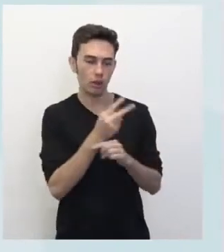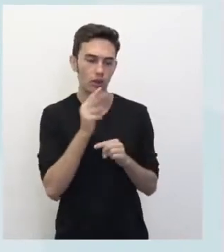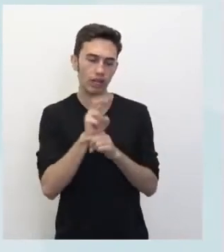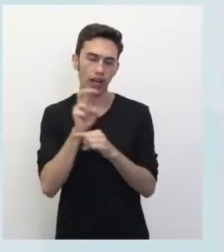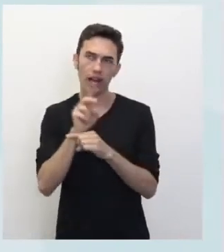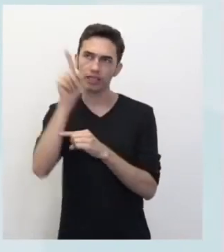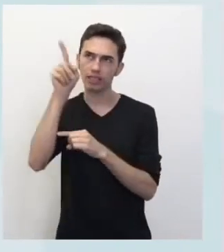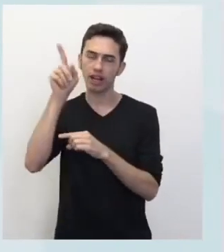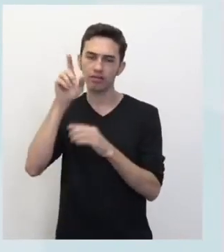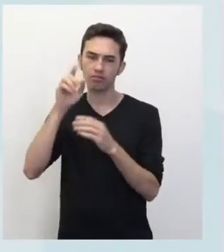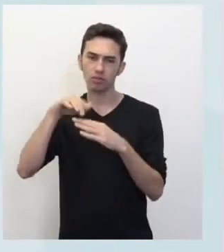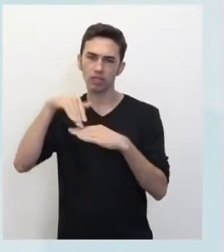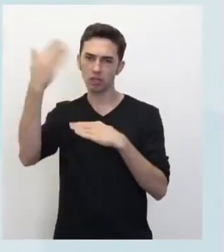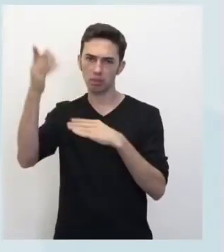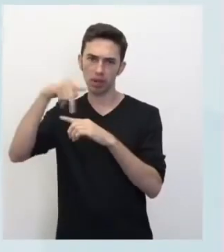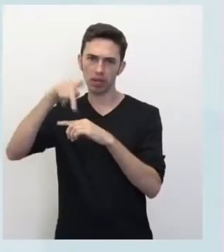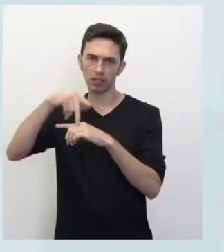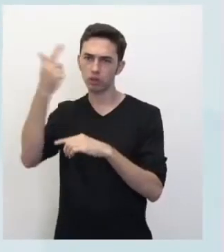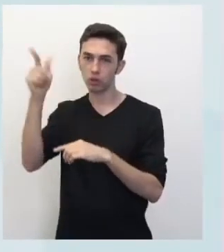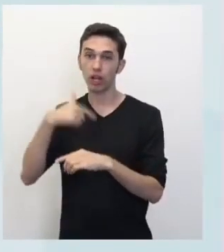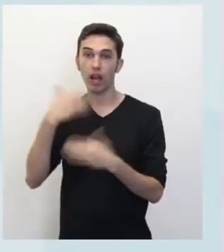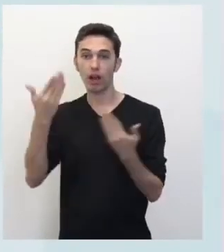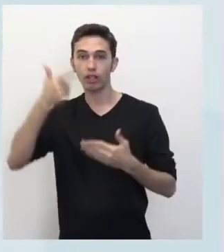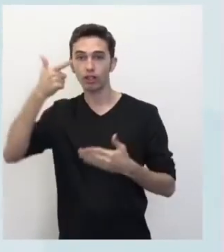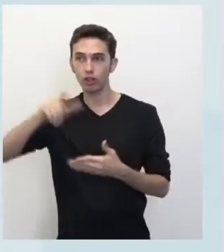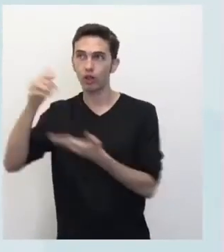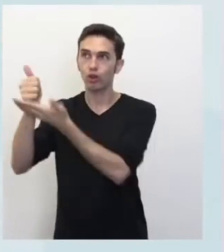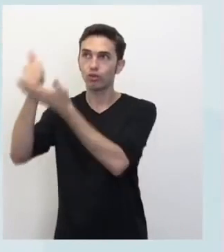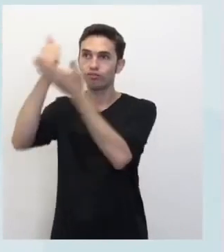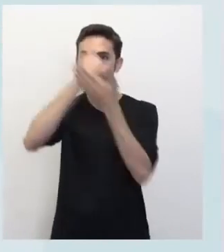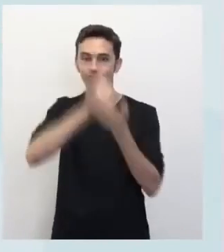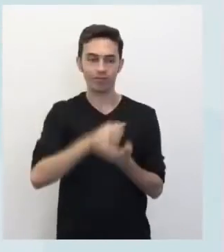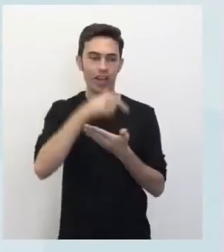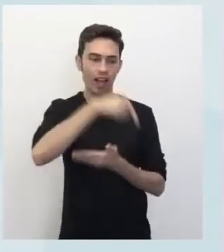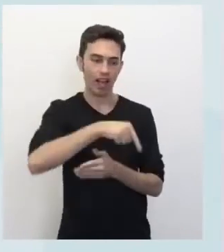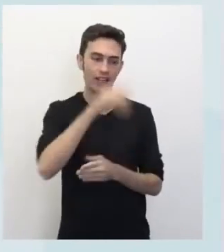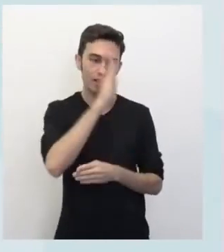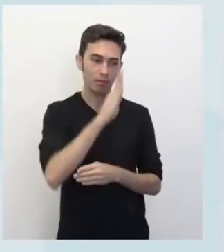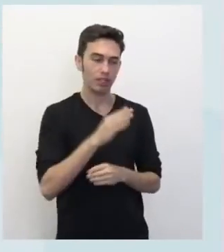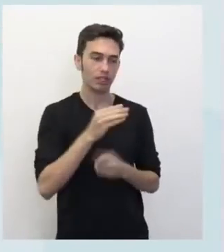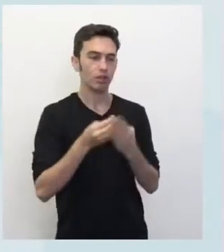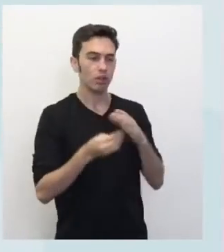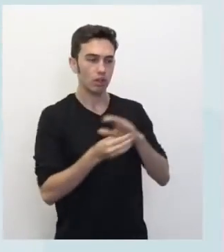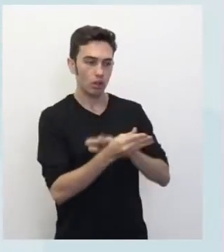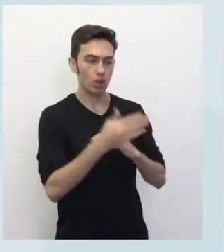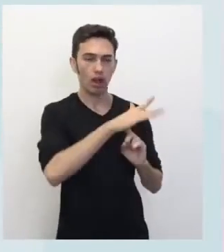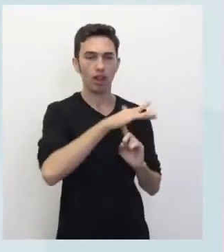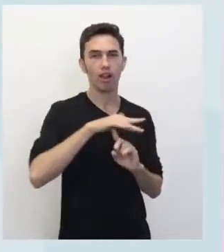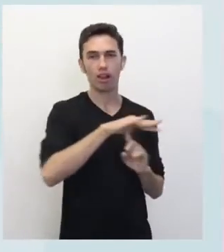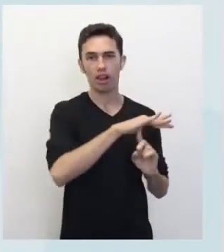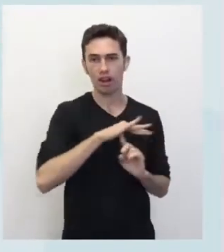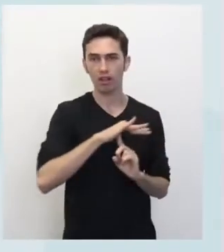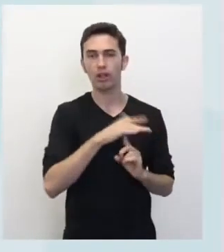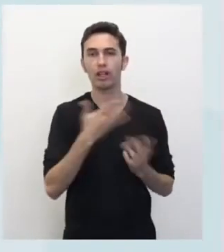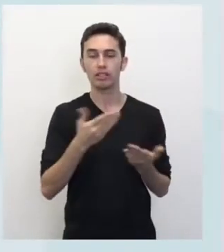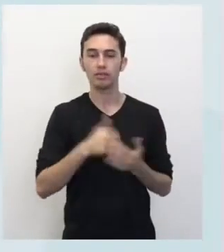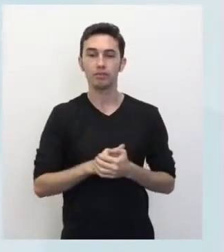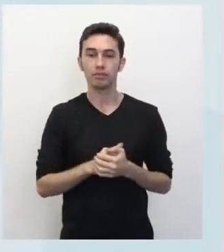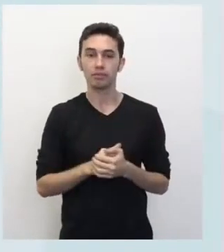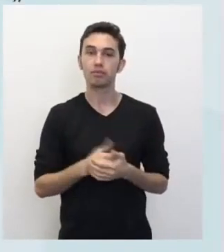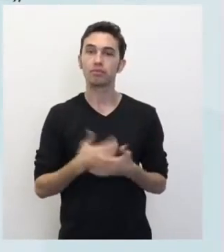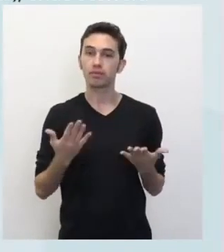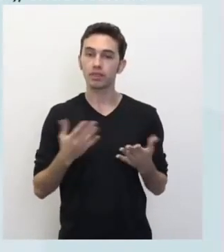exterior serão agora reintegradas ao meio ambiente. Entre os vários detalhes específicos da mega